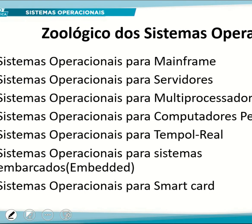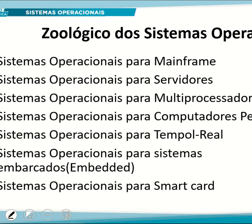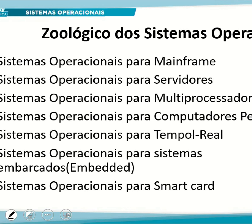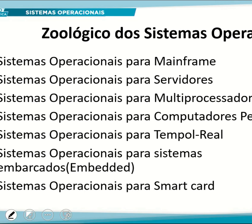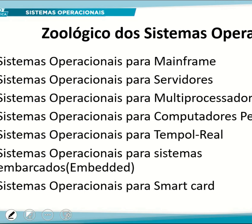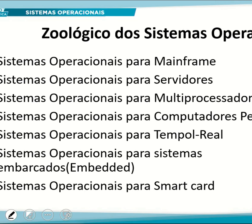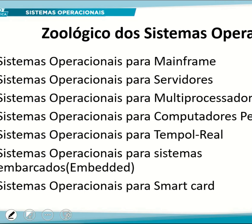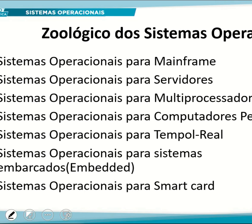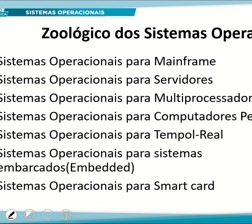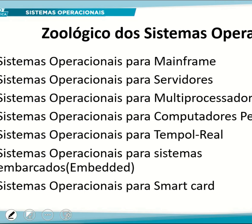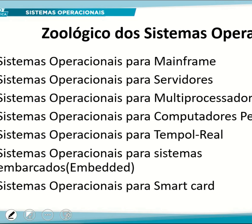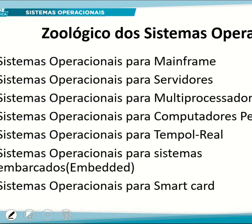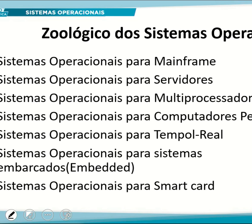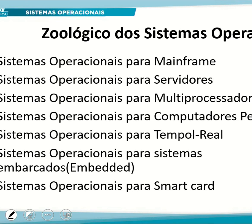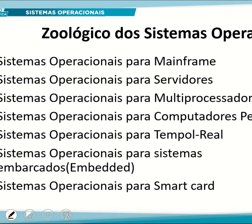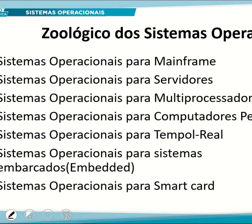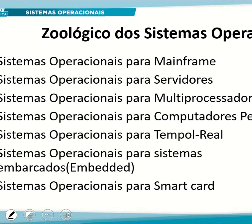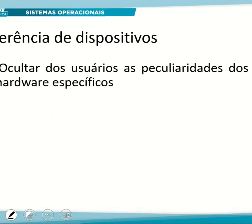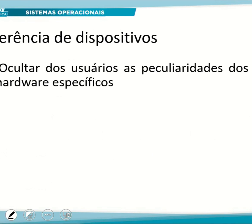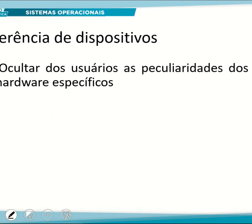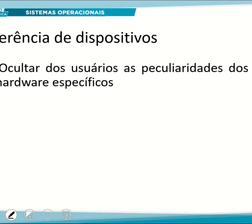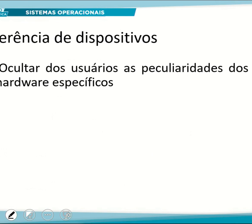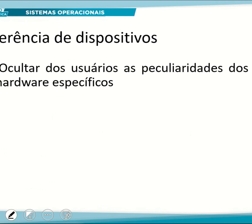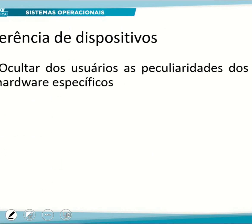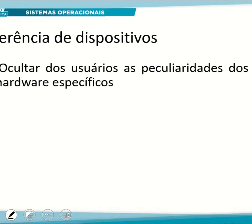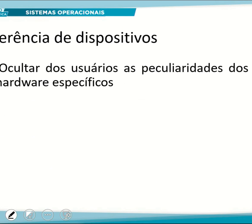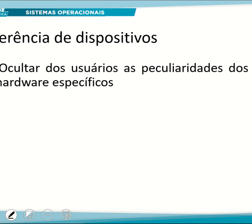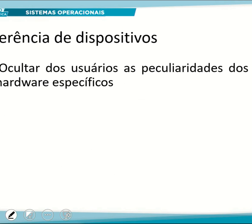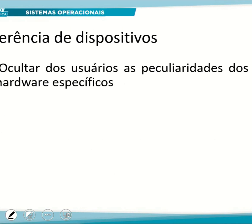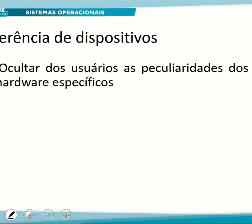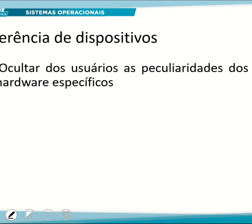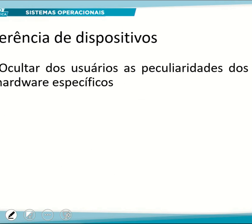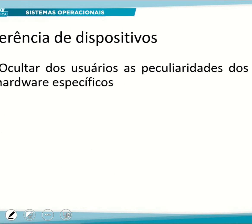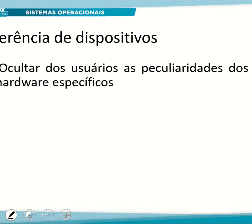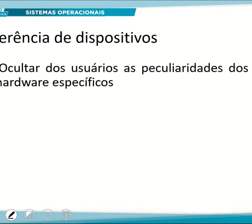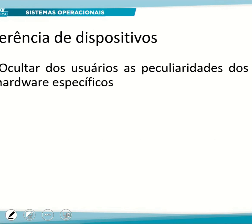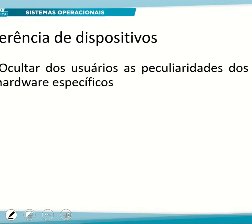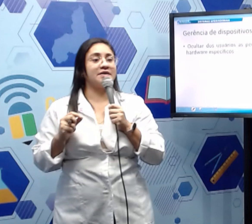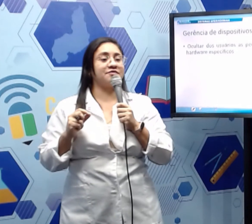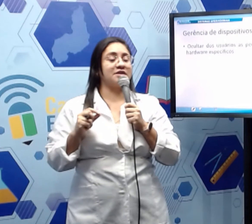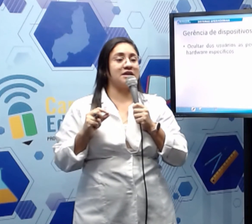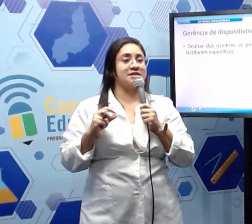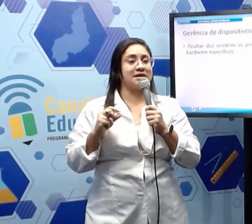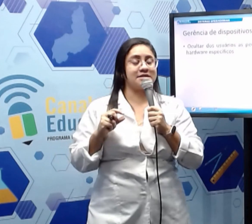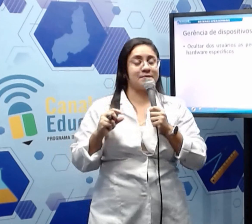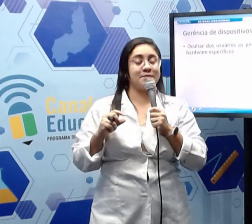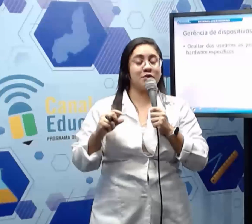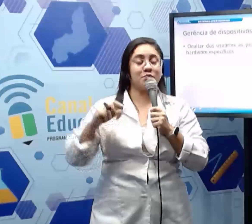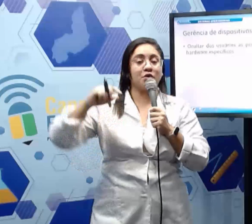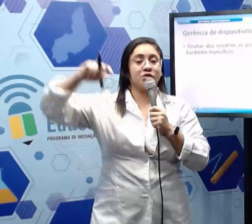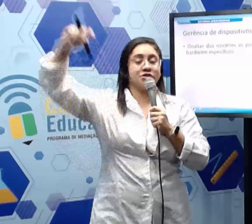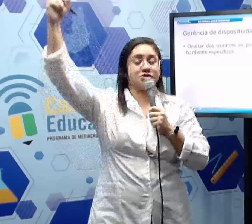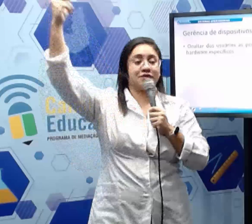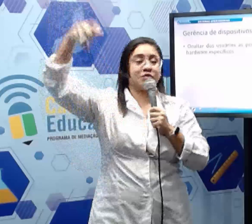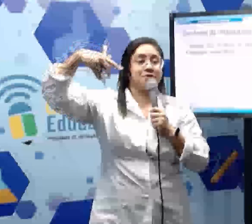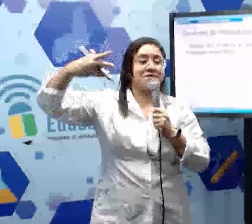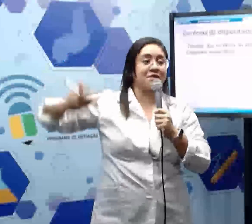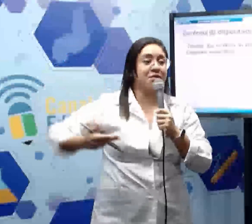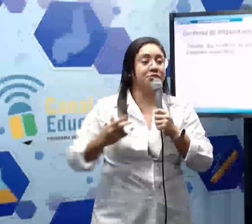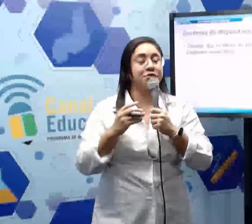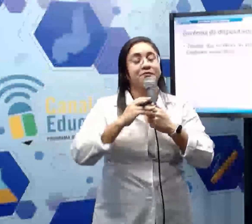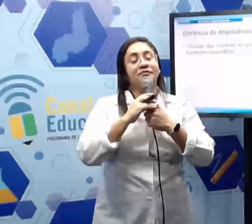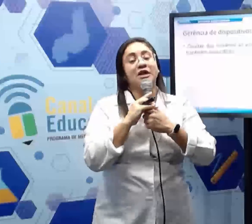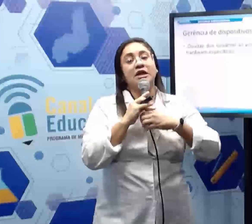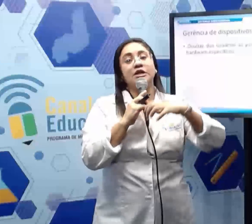são muito importantes, tá certo? E aí, galerinha, a gente já vai finalizar esse primeiro módulo, a gente vai